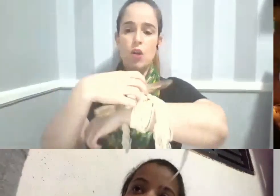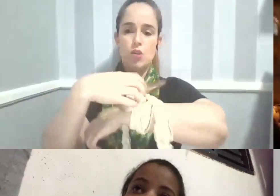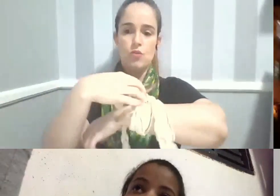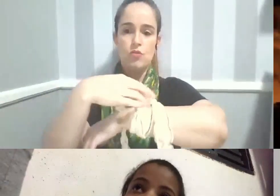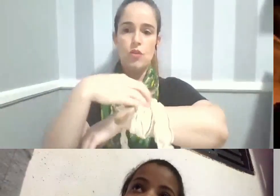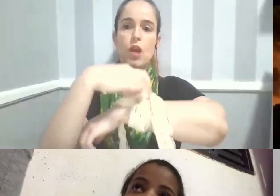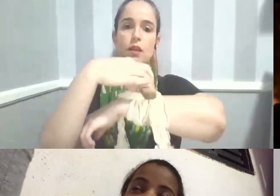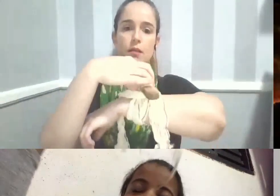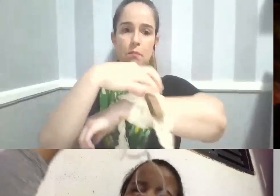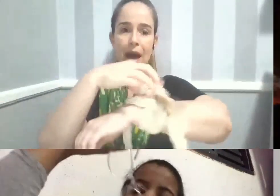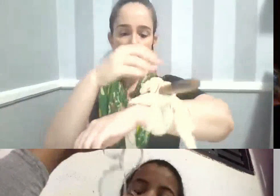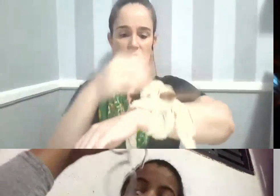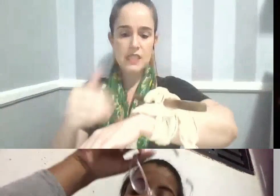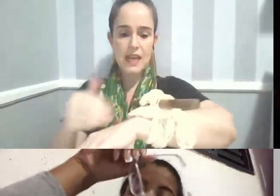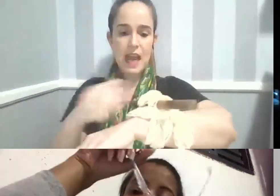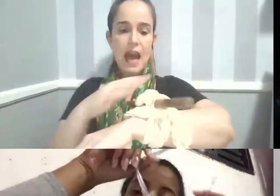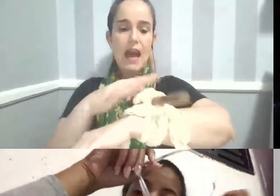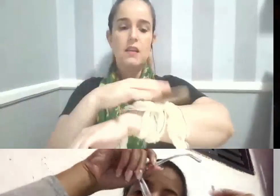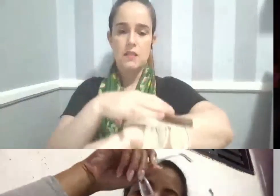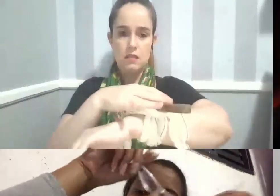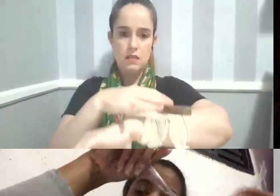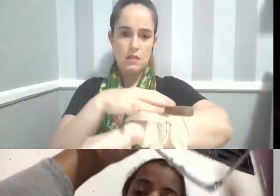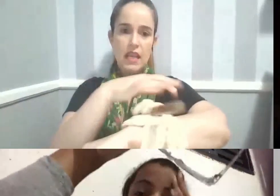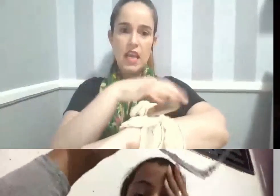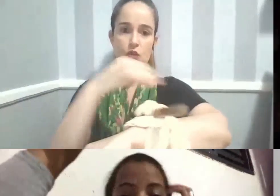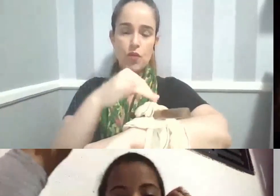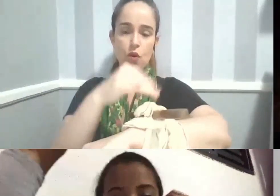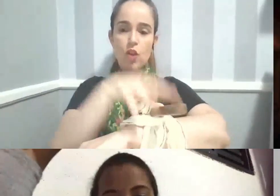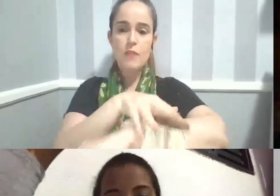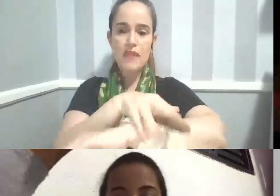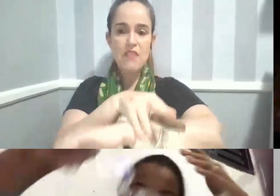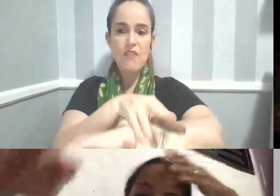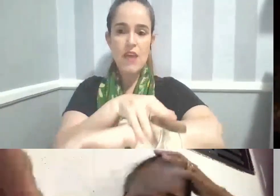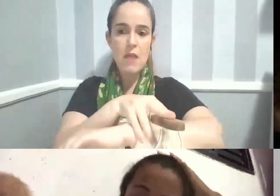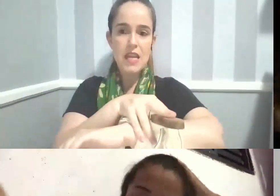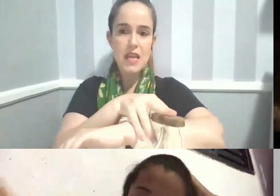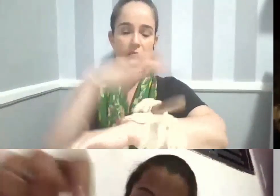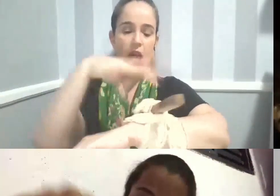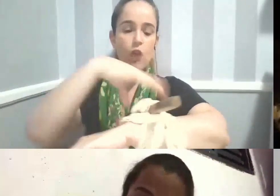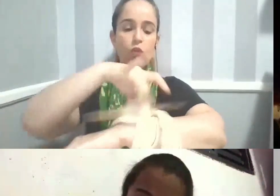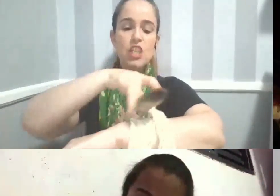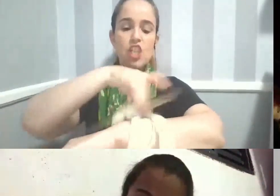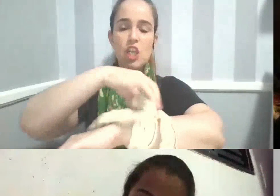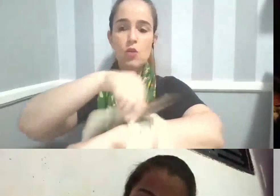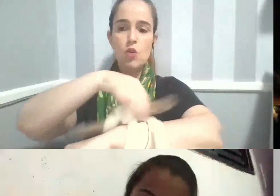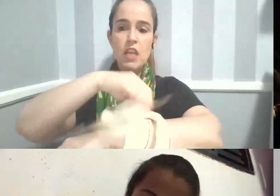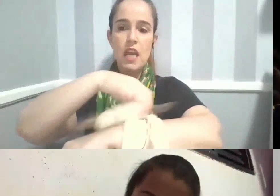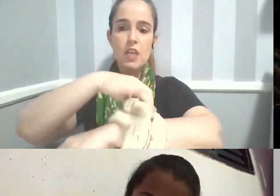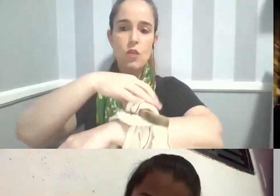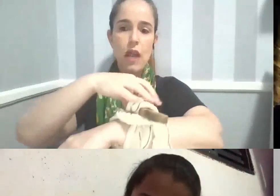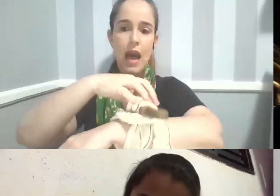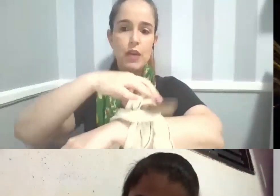e afrouxo. Parou de sangrar? Deixo frouxo, mas está firme ali. Eu nunca tiro